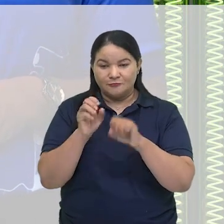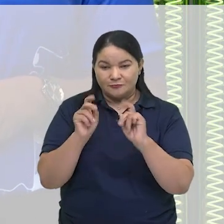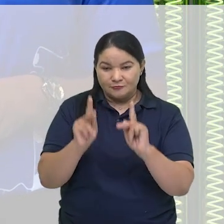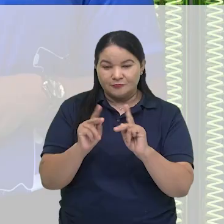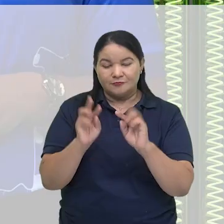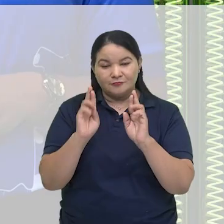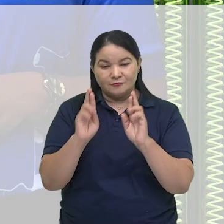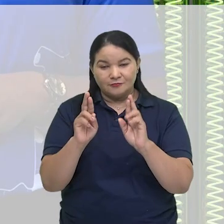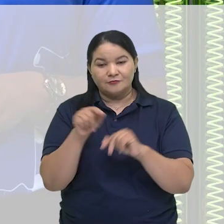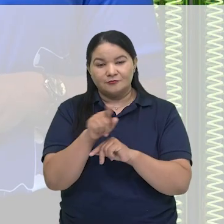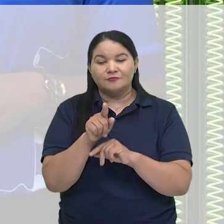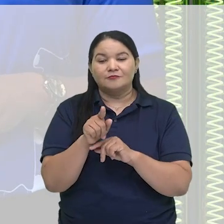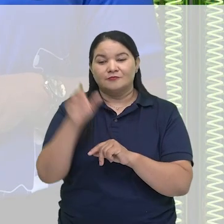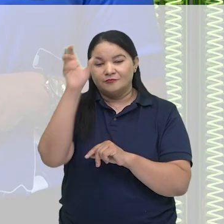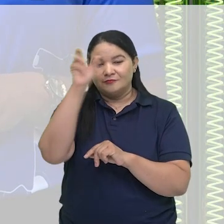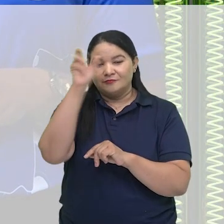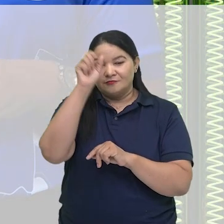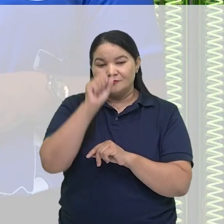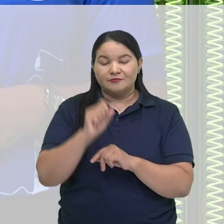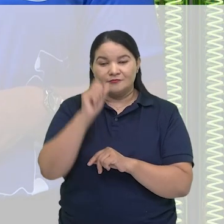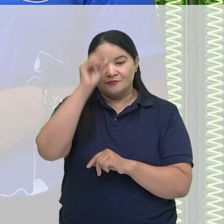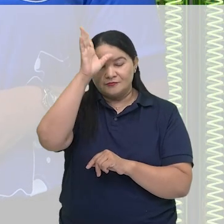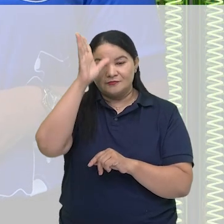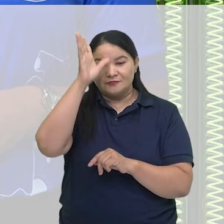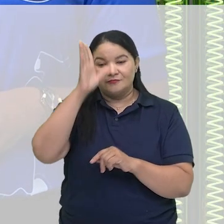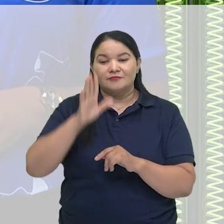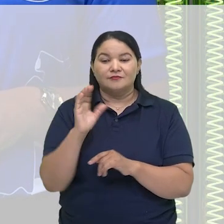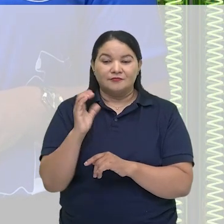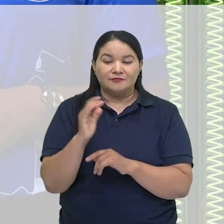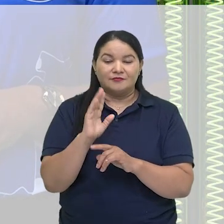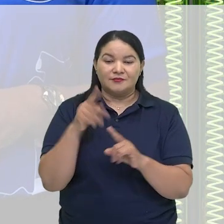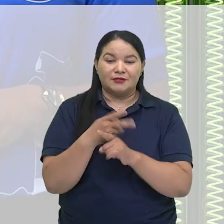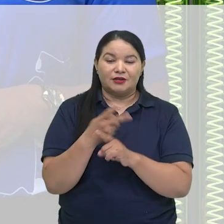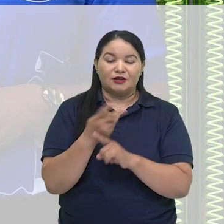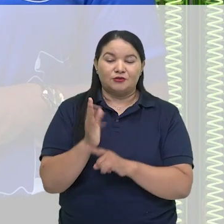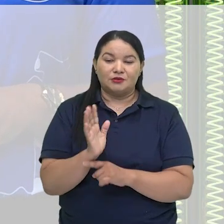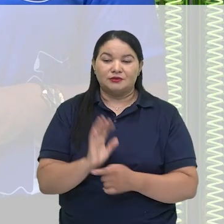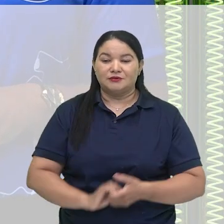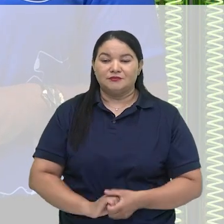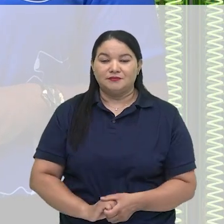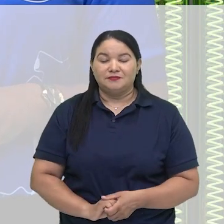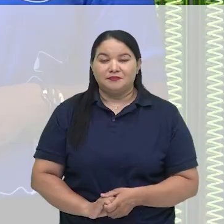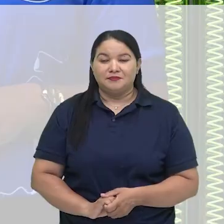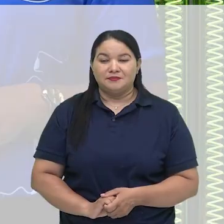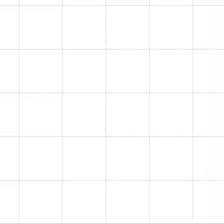Então, espero que você tenha aprendido um pouco mais de ciências e até uma próxima.